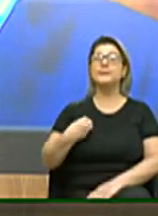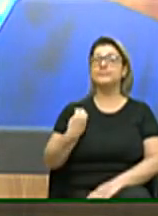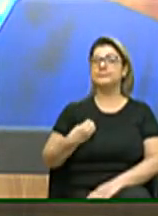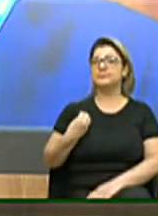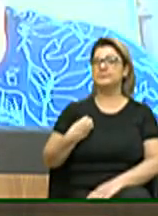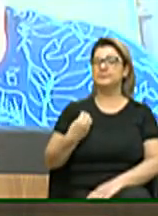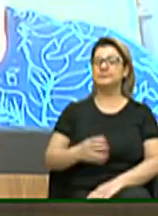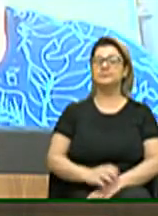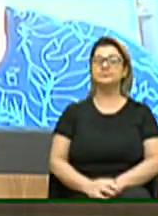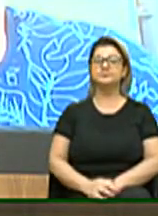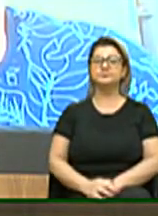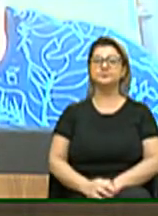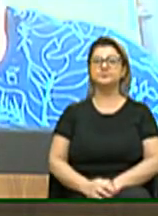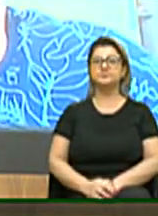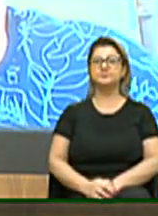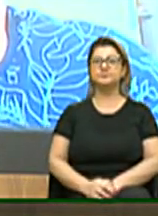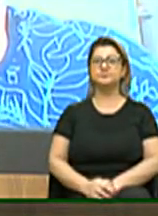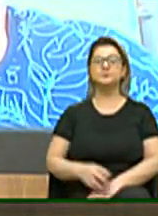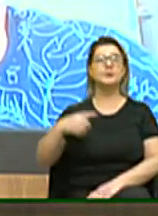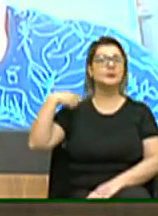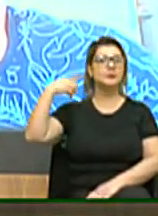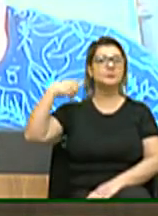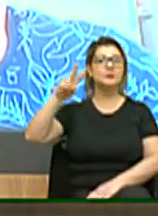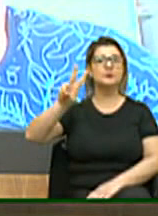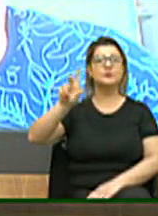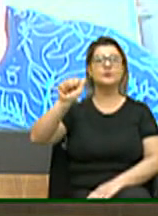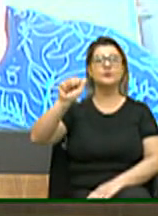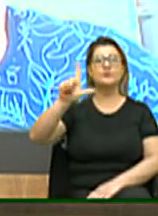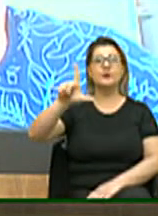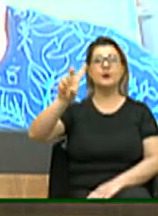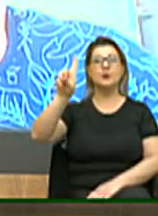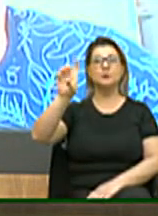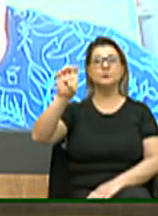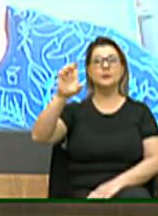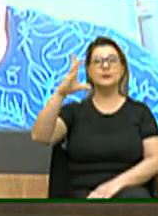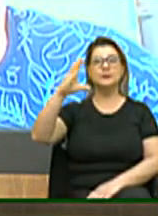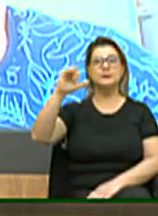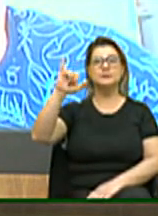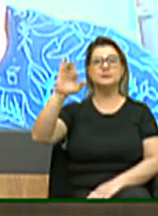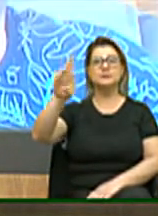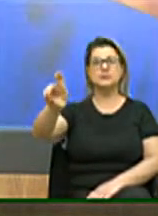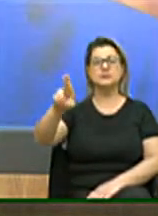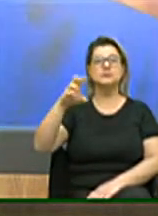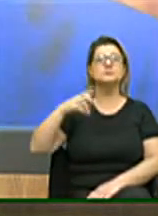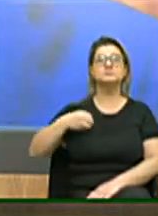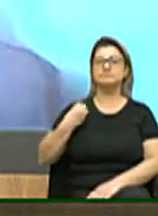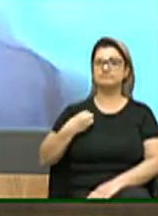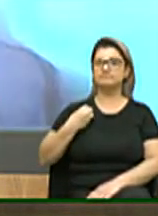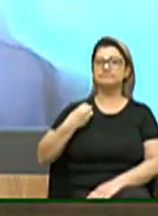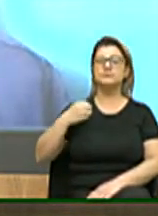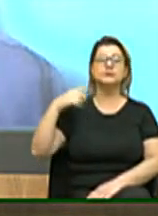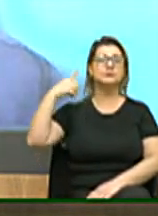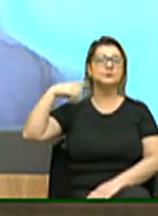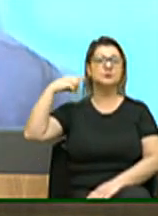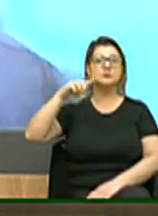Presente. Ok. Deputado Valdeci Oliveira. Presente, presidente. Deputado Zé